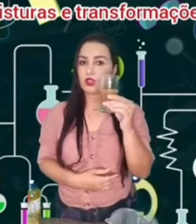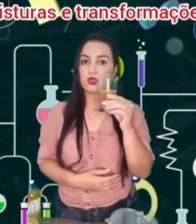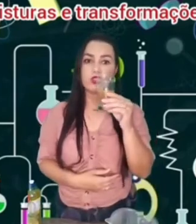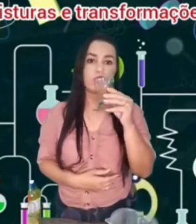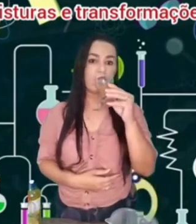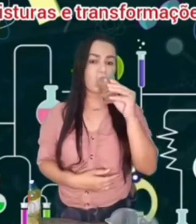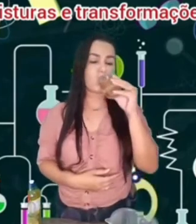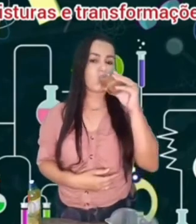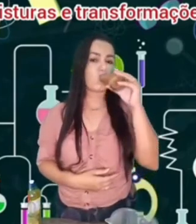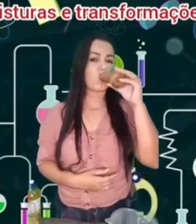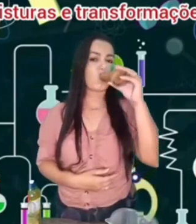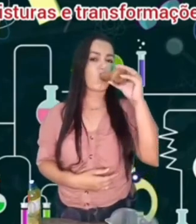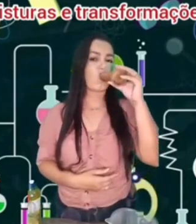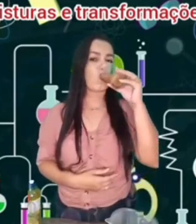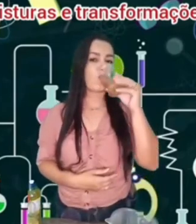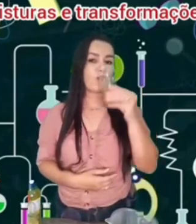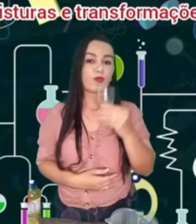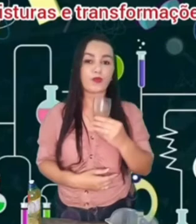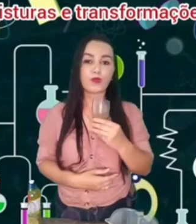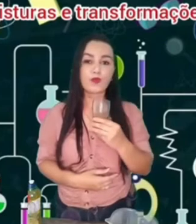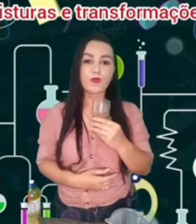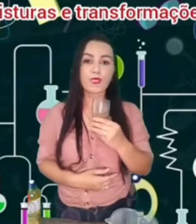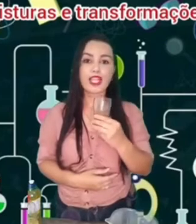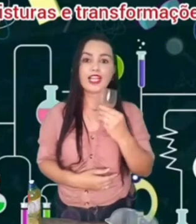que a Pró trouxe.